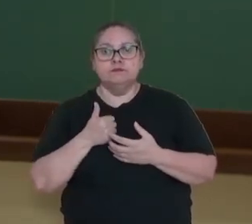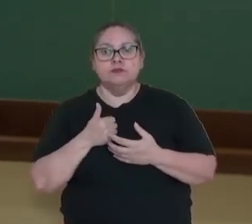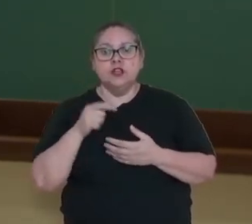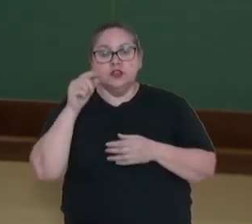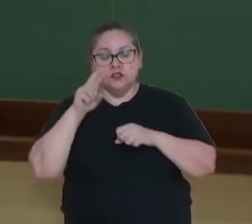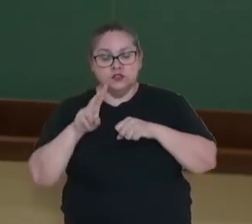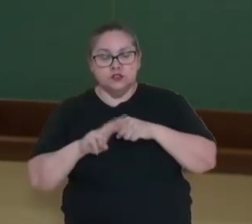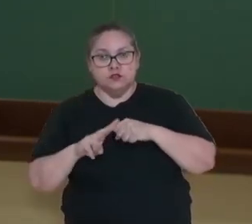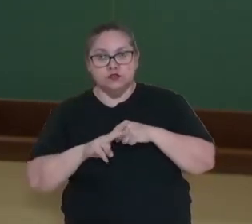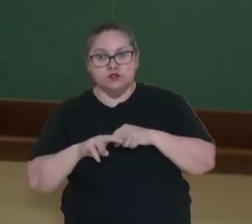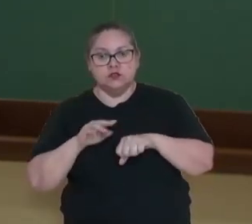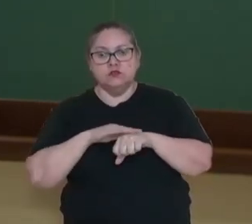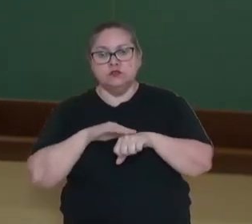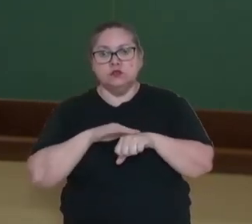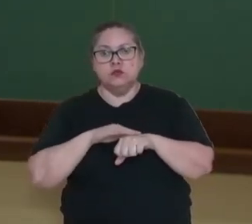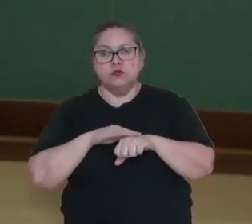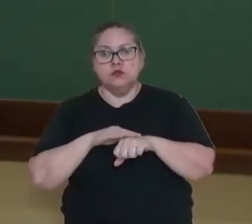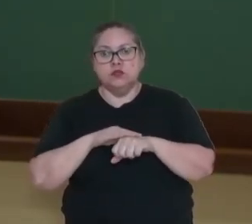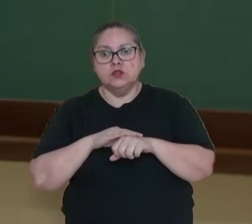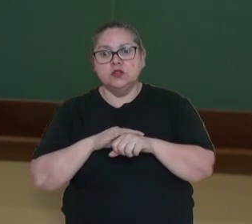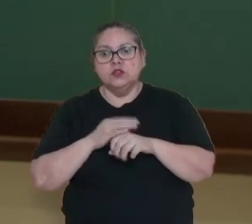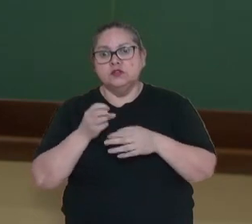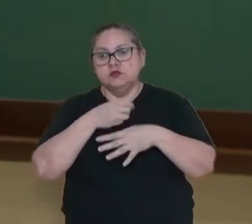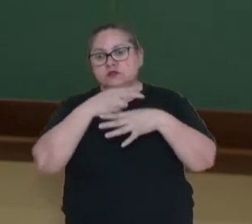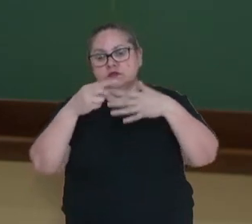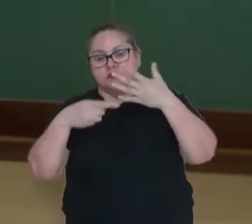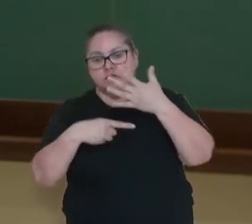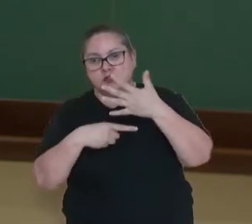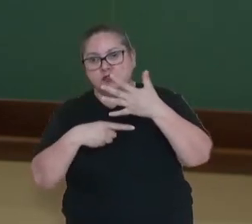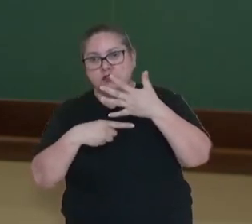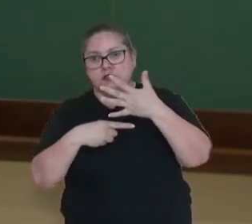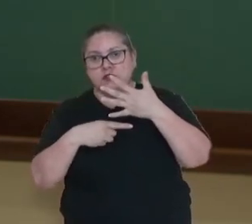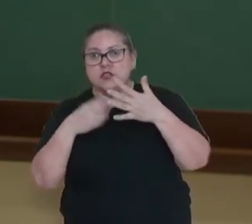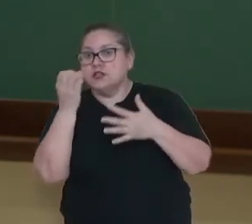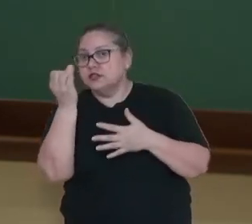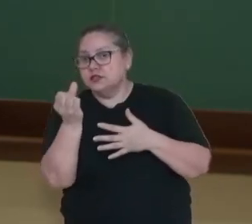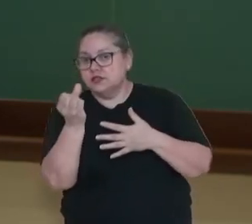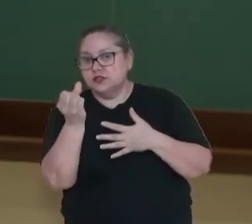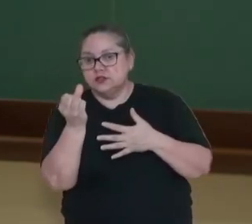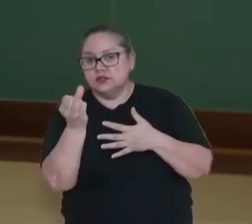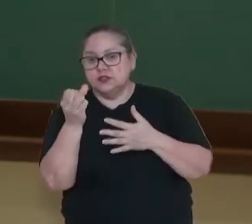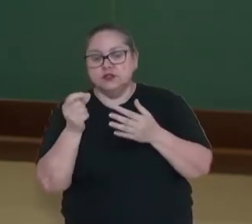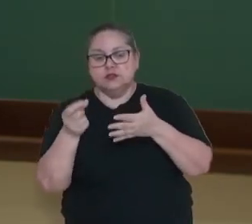Nesse vídeo nós falamos sobre os elementos, os 6 elementos que